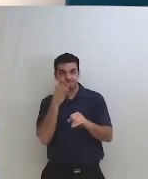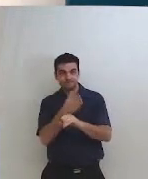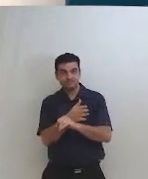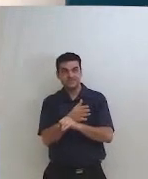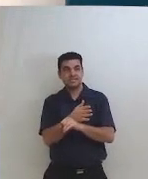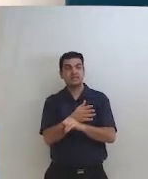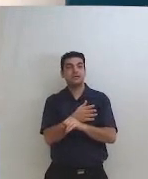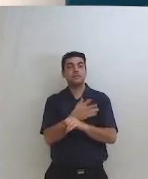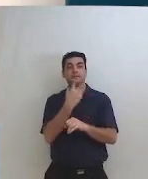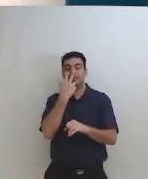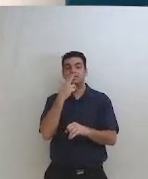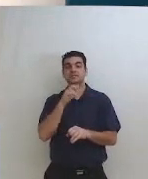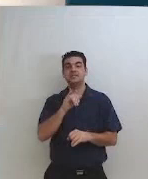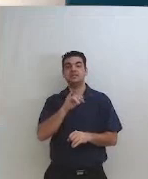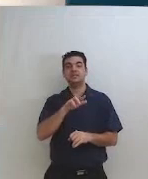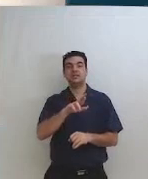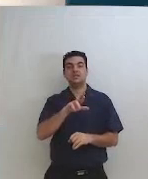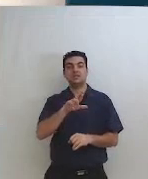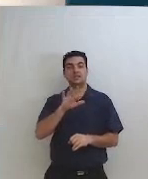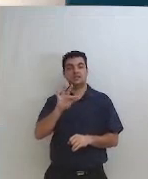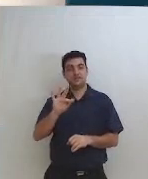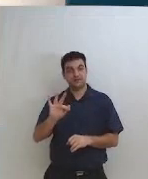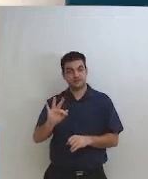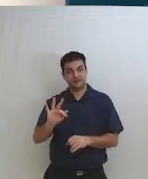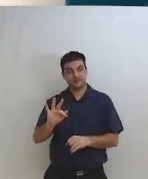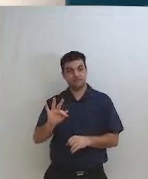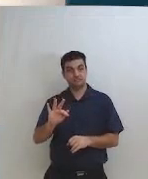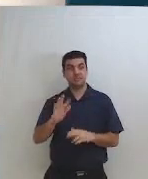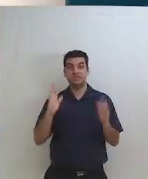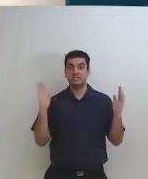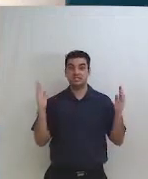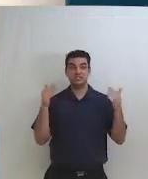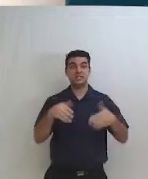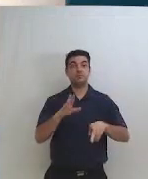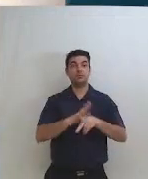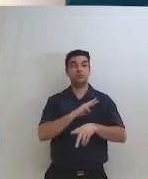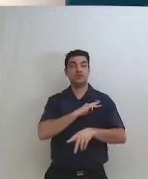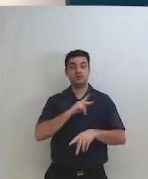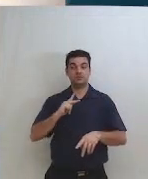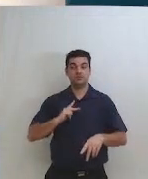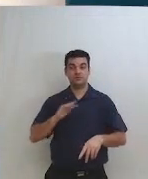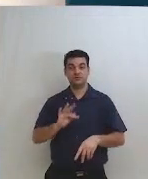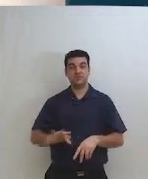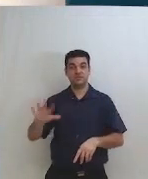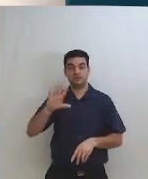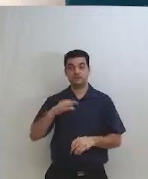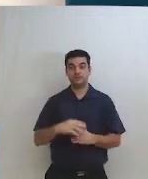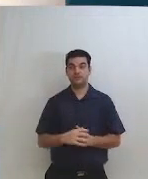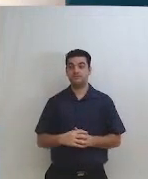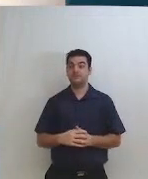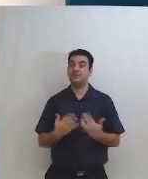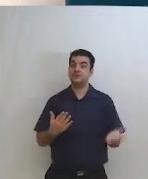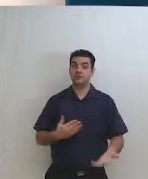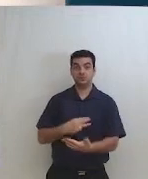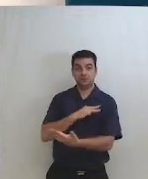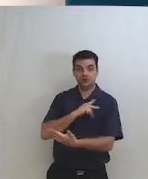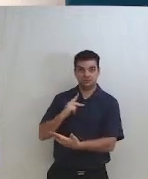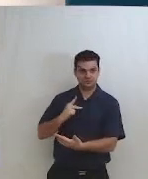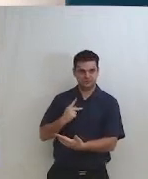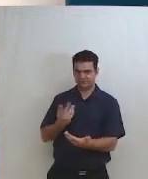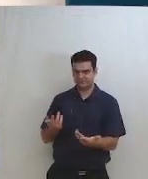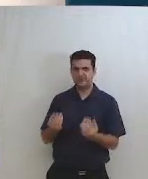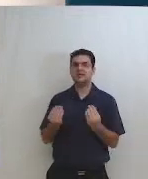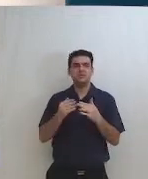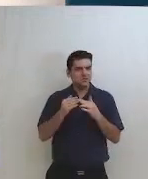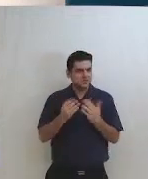de renda diretamente pelo Ministério Público Federal. O Ministério Público Federal não faz um pedido ao